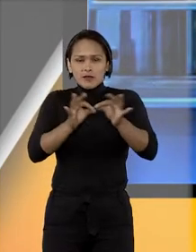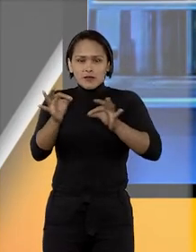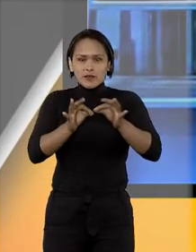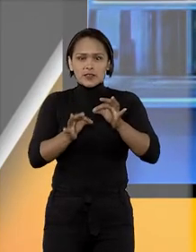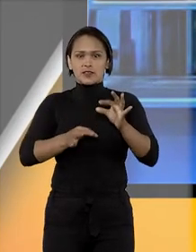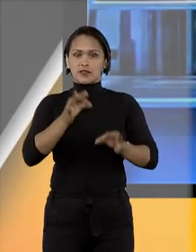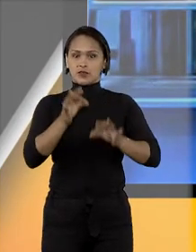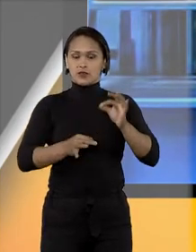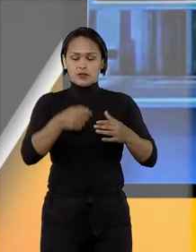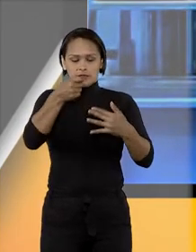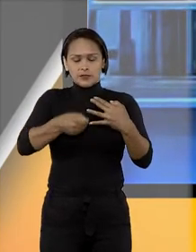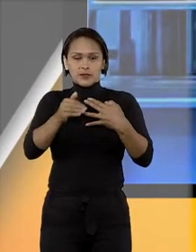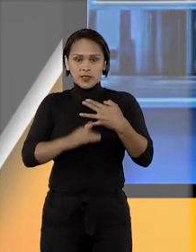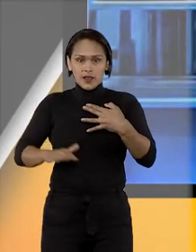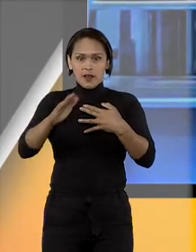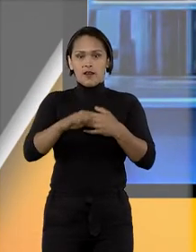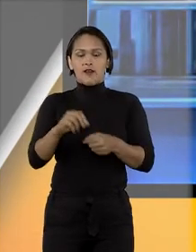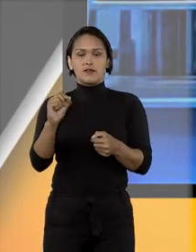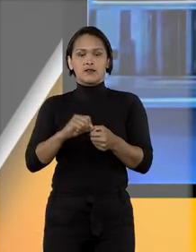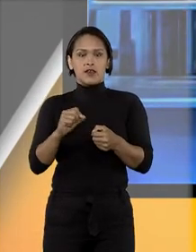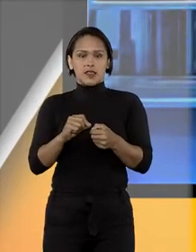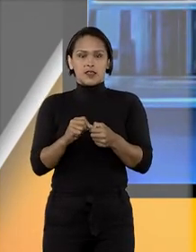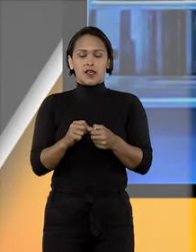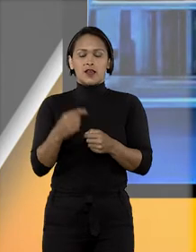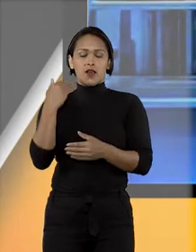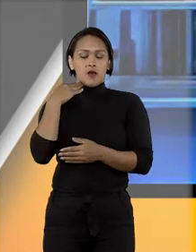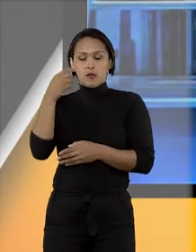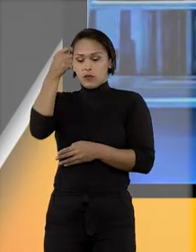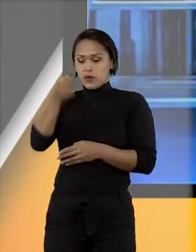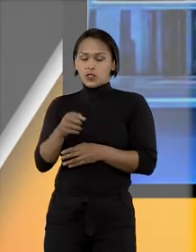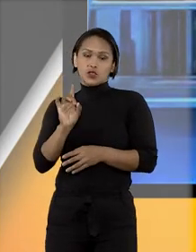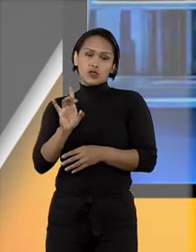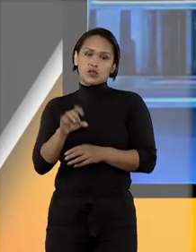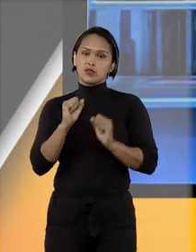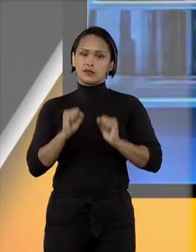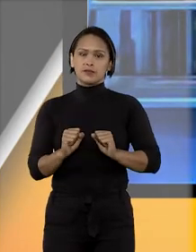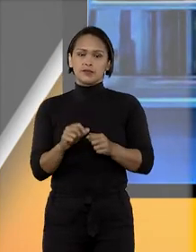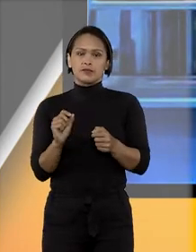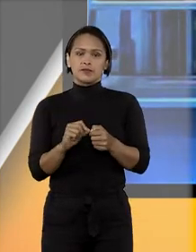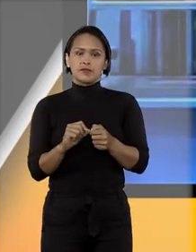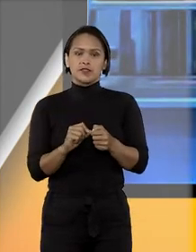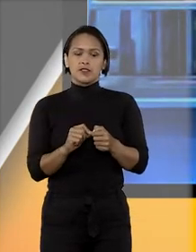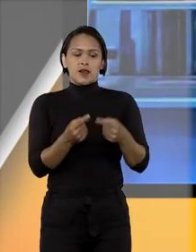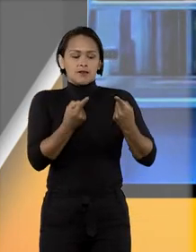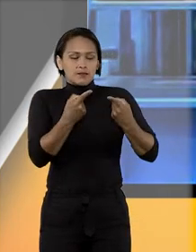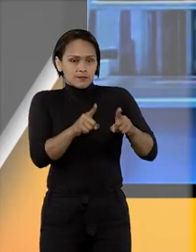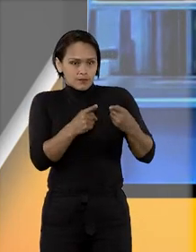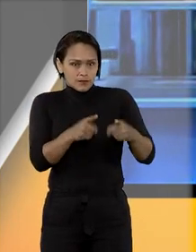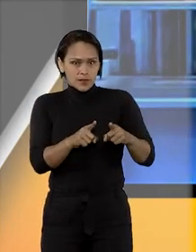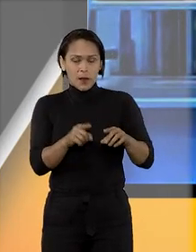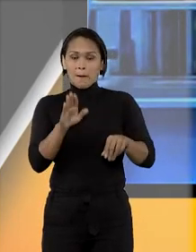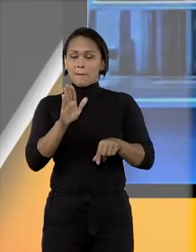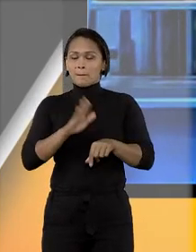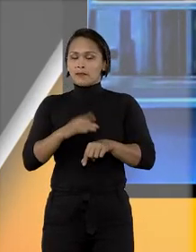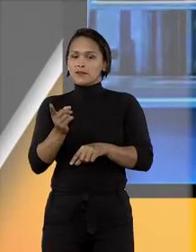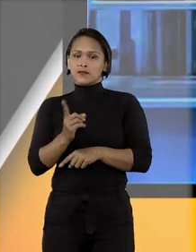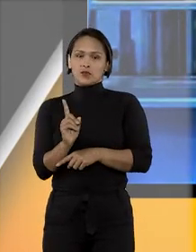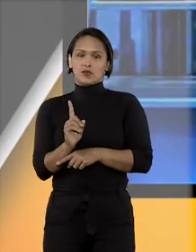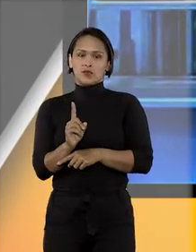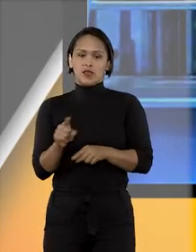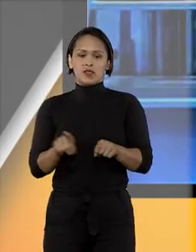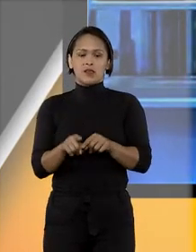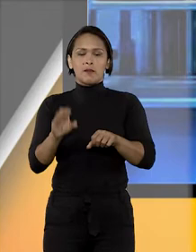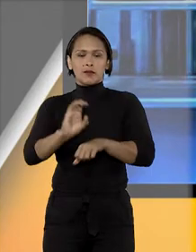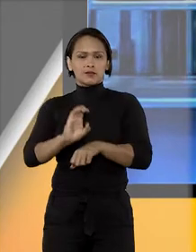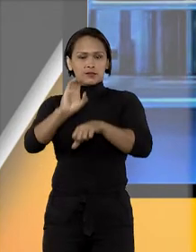jurisdição. De fato, a jurisdição, o Estado juiz, só vai atuar se for provocado. Mas não só isso, o